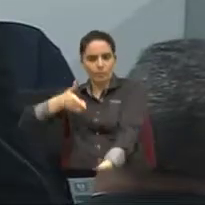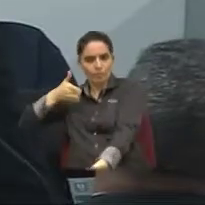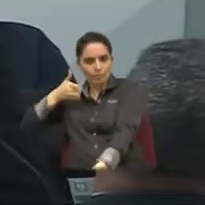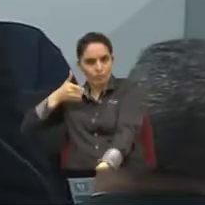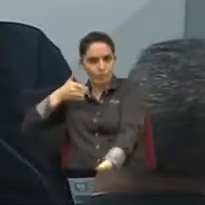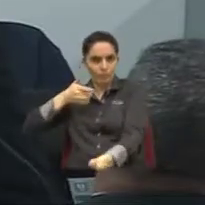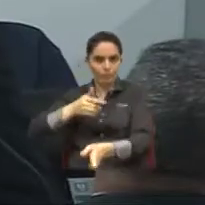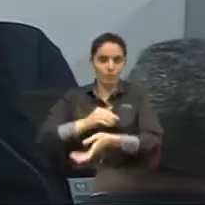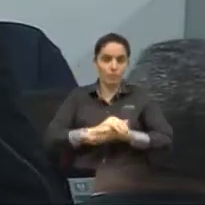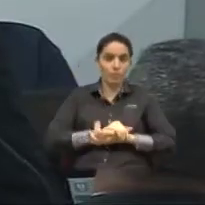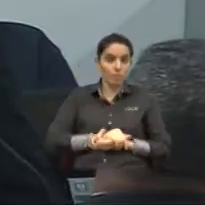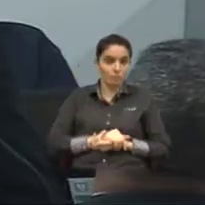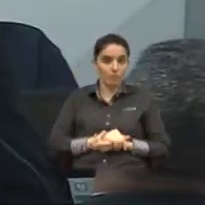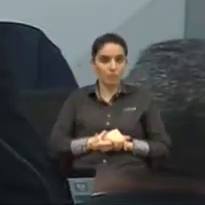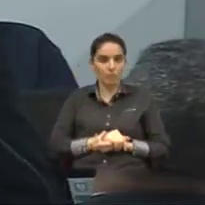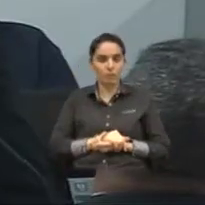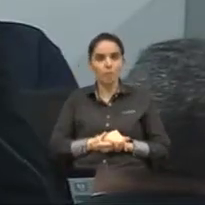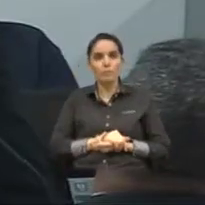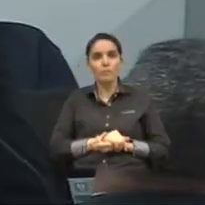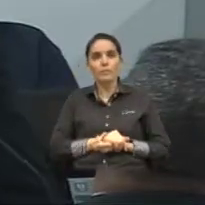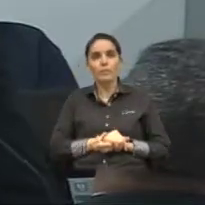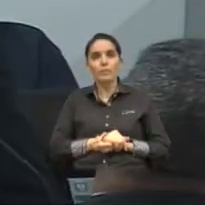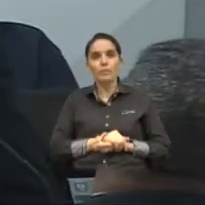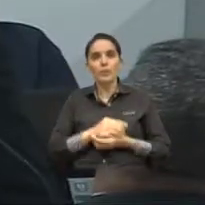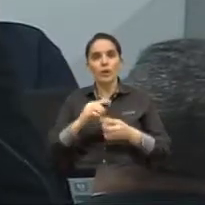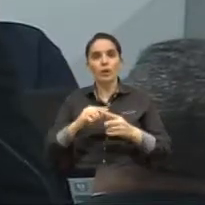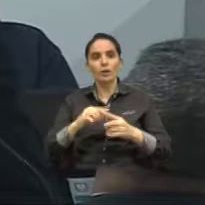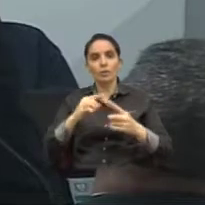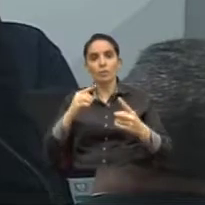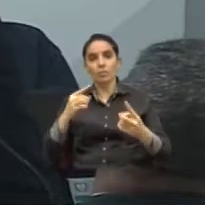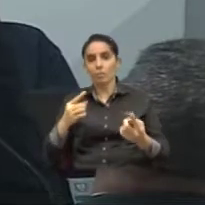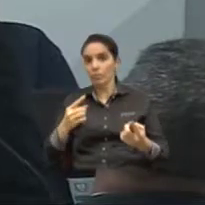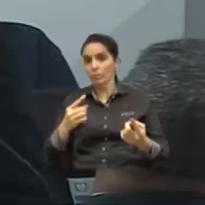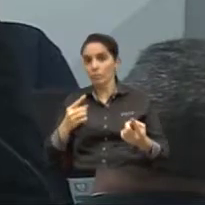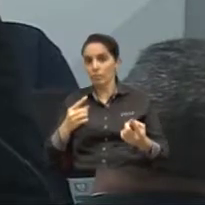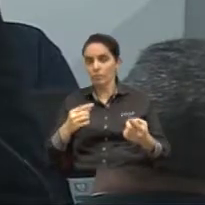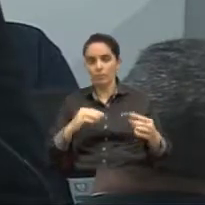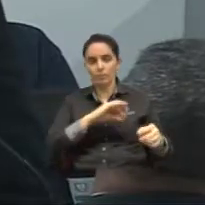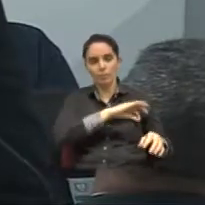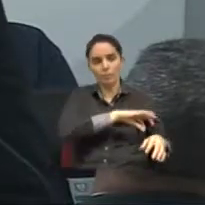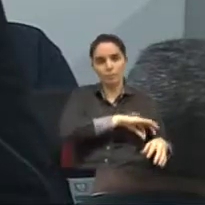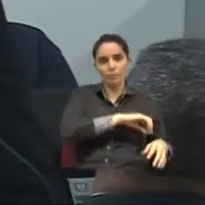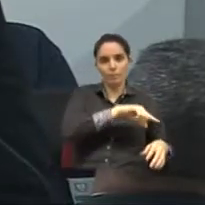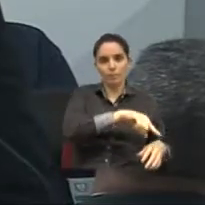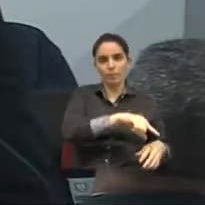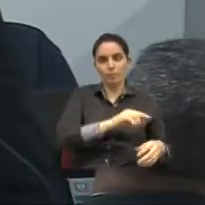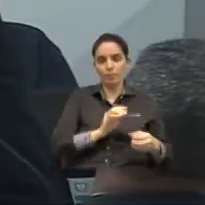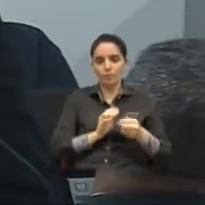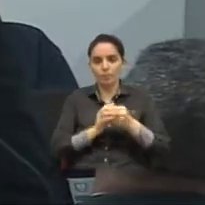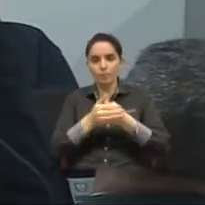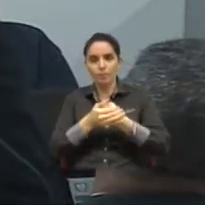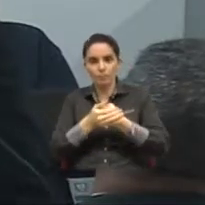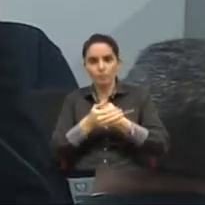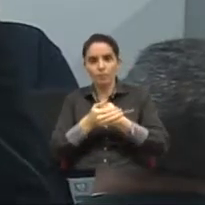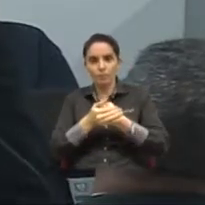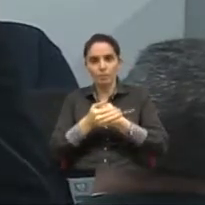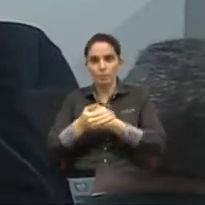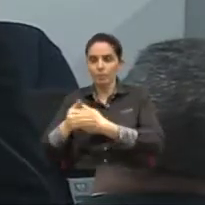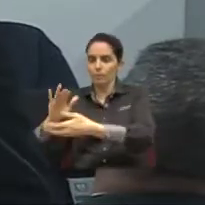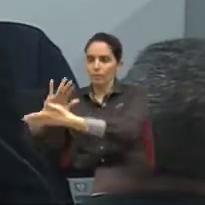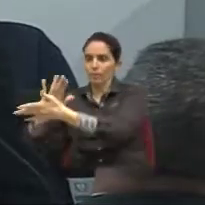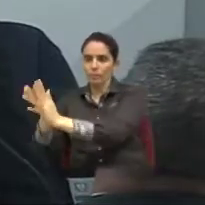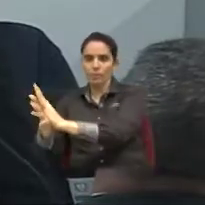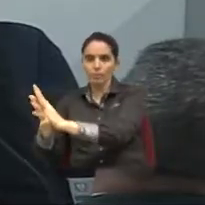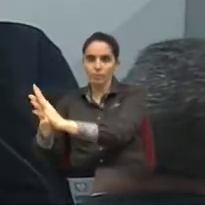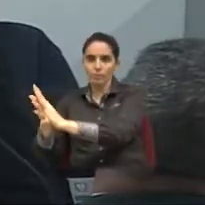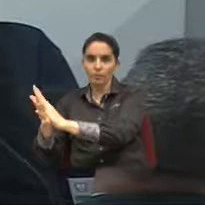aí, honrosamente, acaba defendendo, porque acaba com uma quadrilha, e ainda vem a